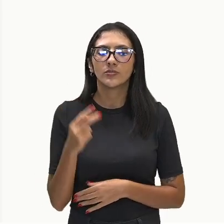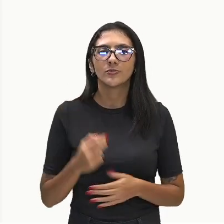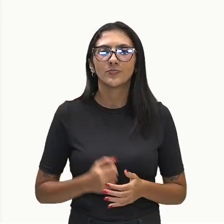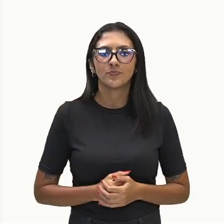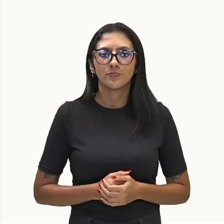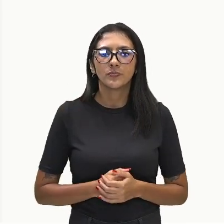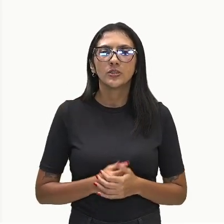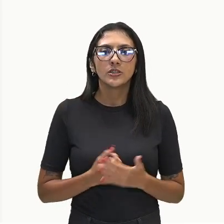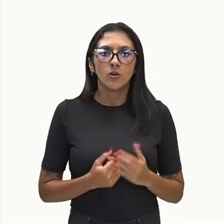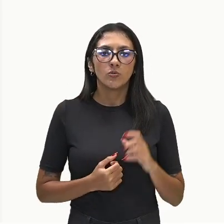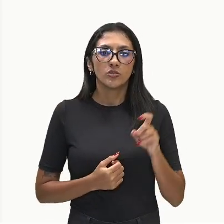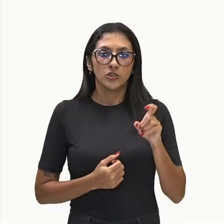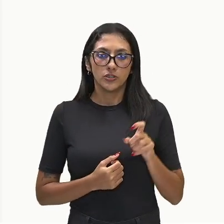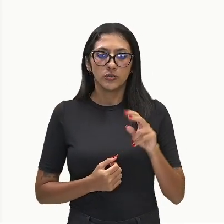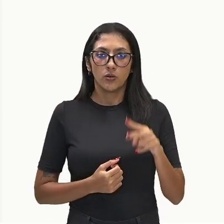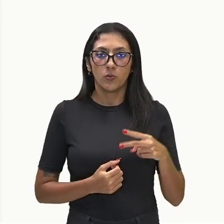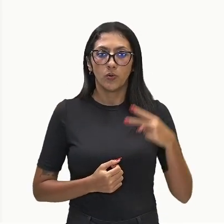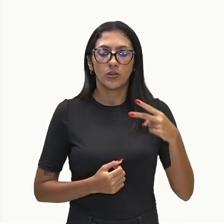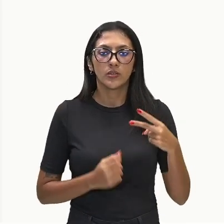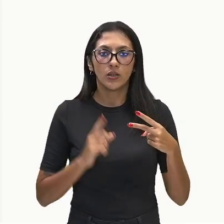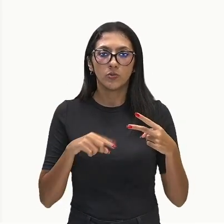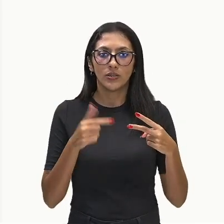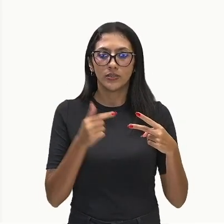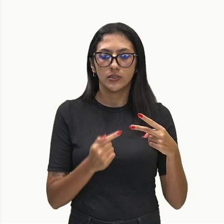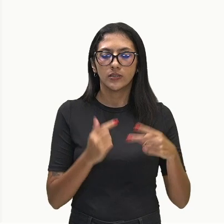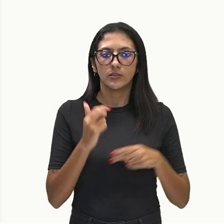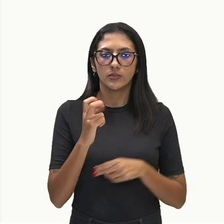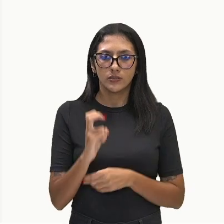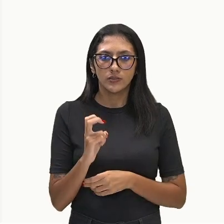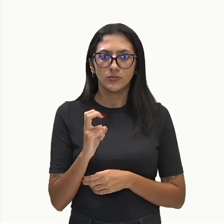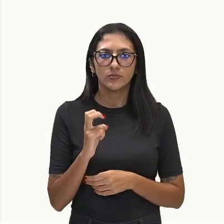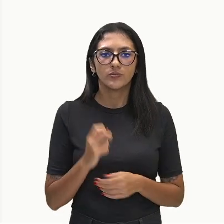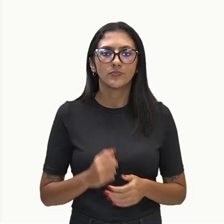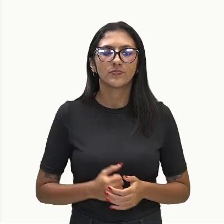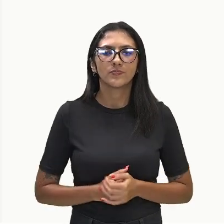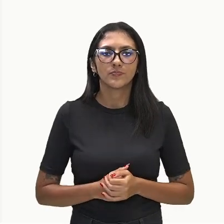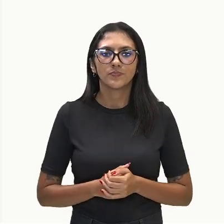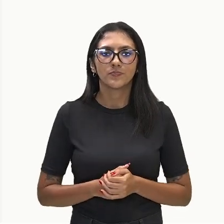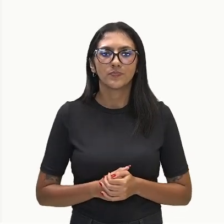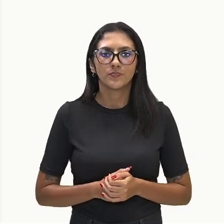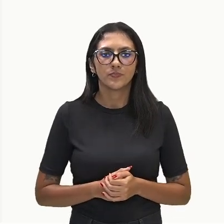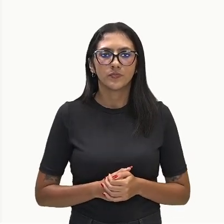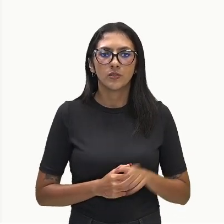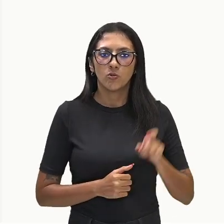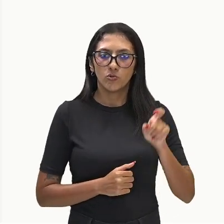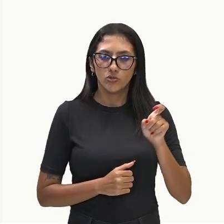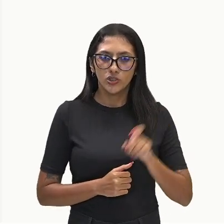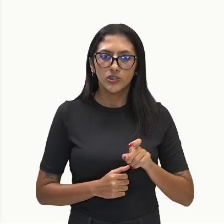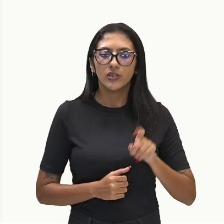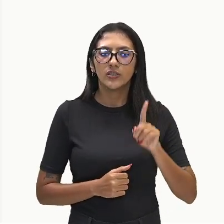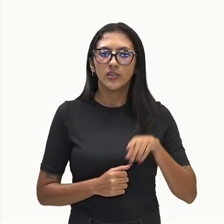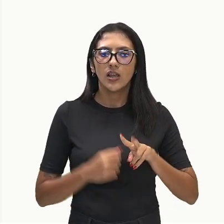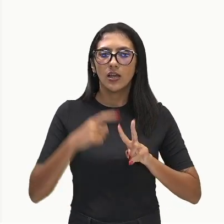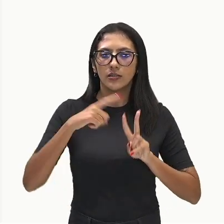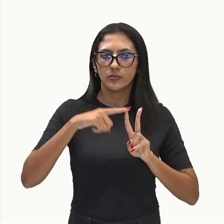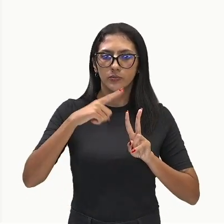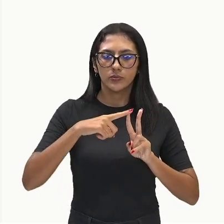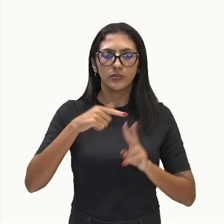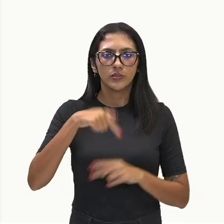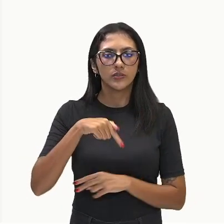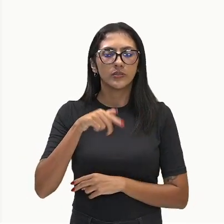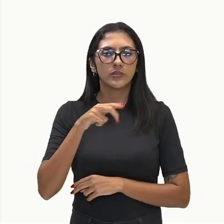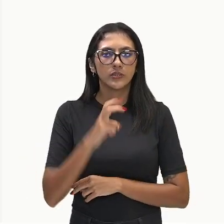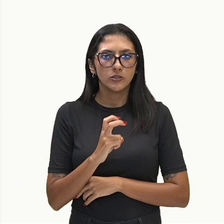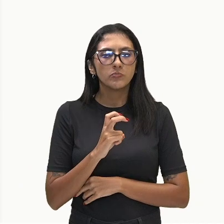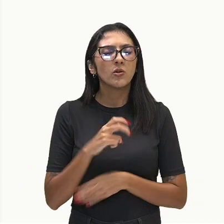x ao quadrado é igual a 75. O x vai ser a raiz quadrada de 75. A raiz